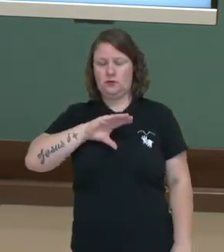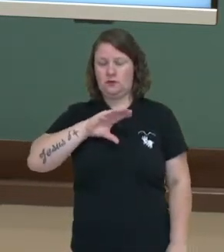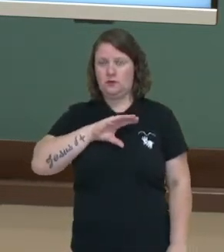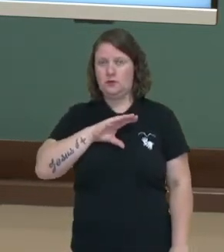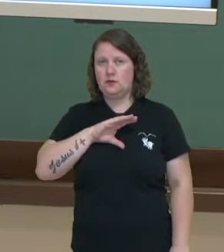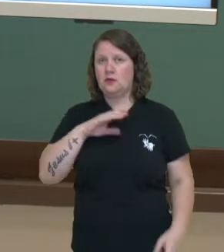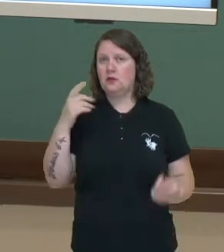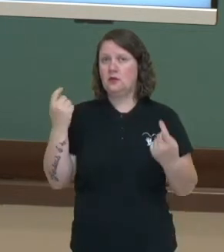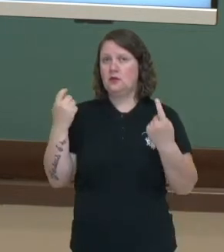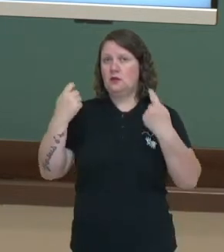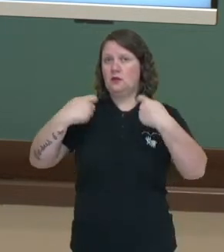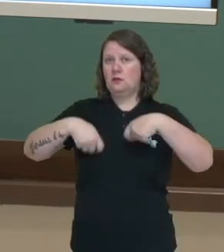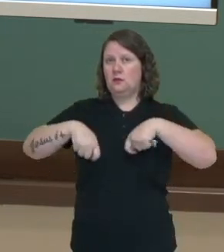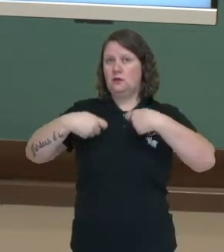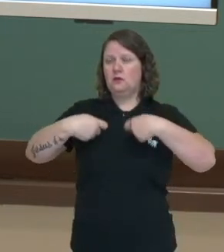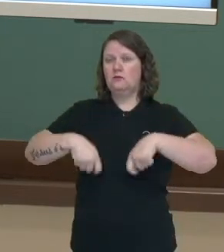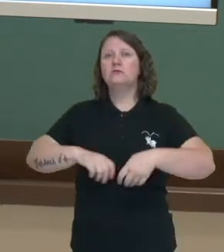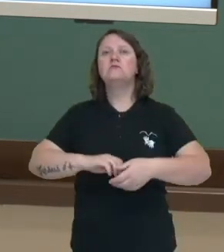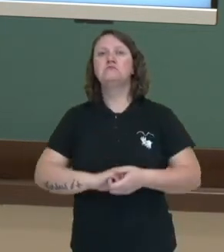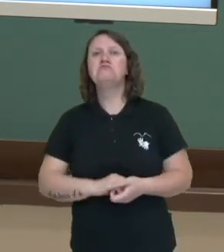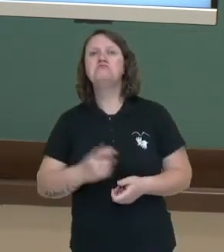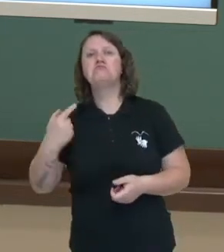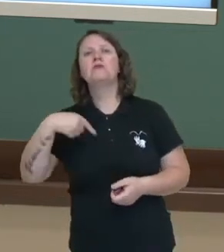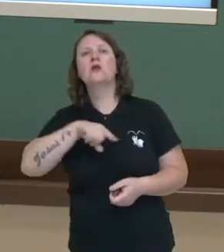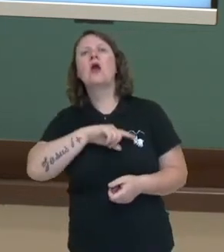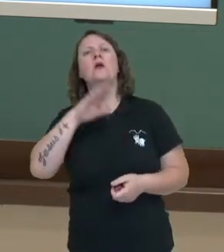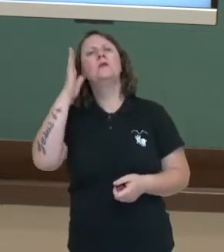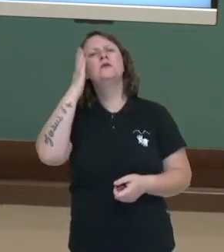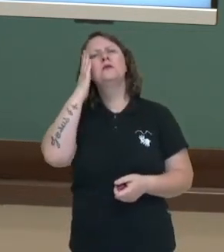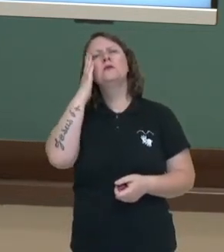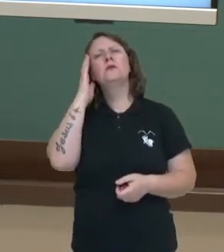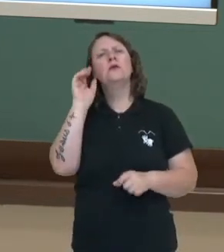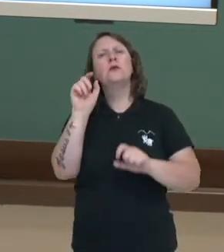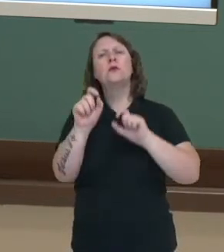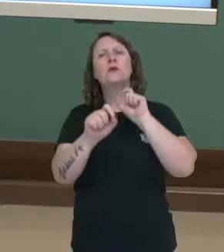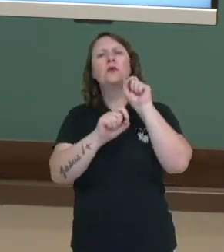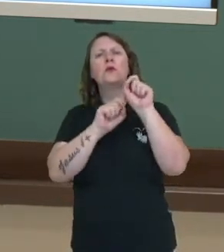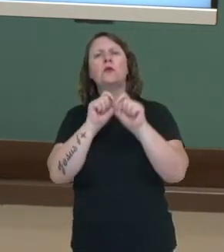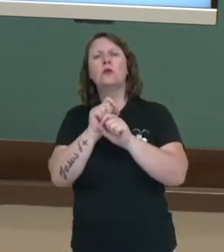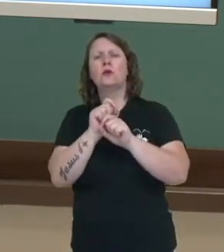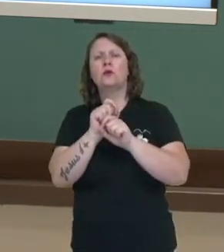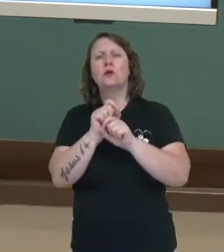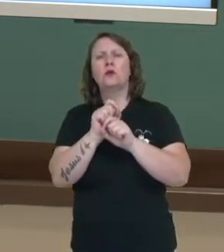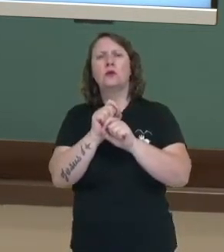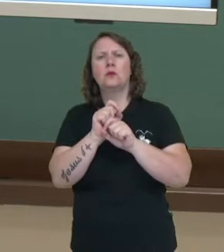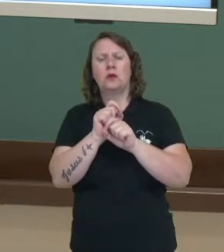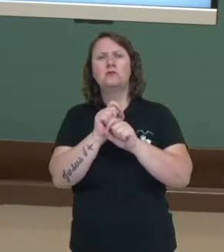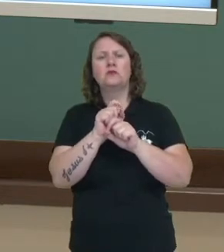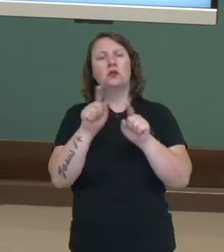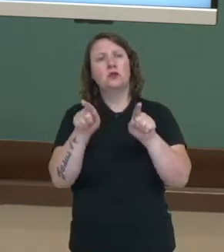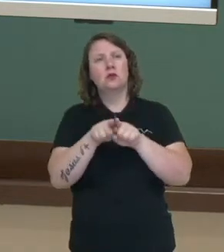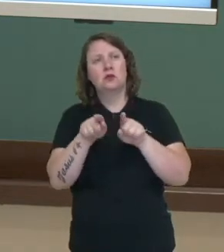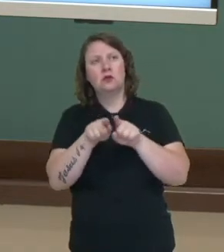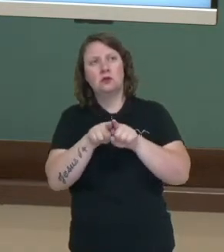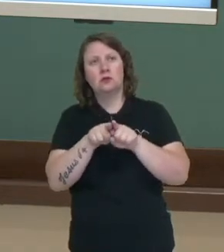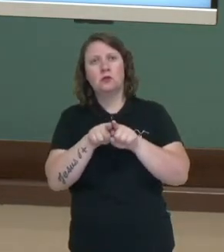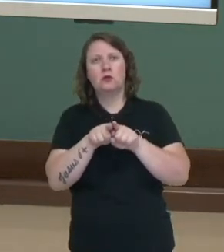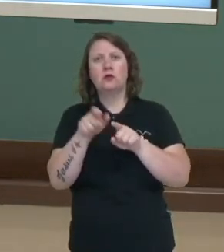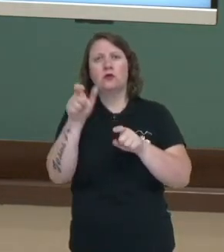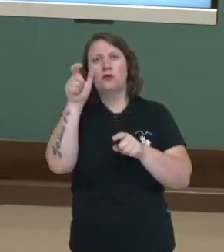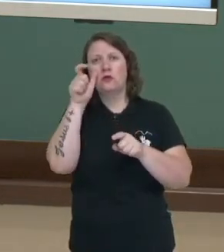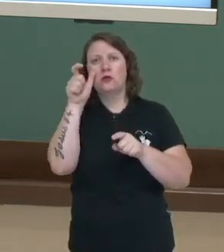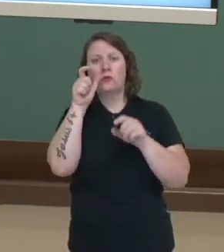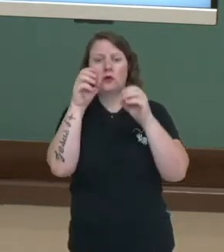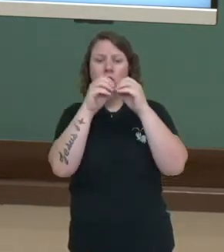é necessário que nós saibamos, né, essas funções para o prosseguimento da retomada. Afinal, vamos ver as